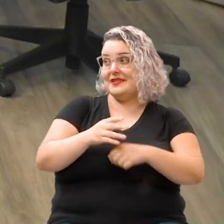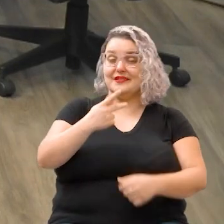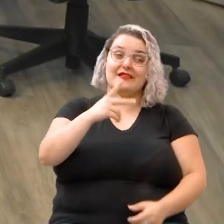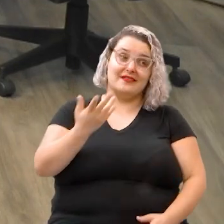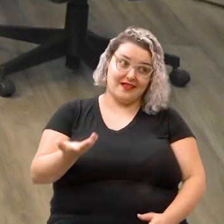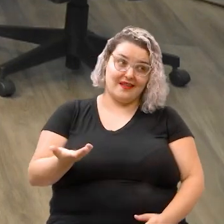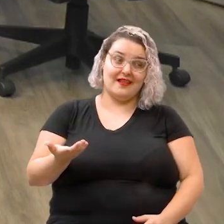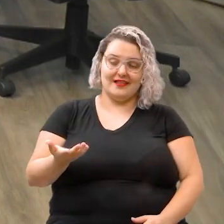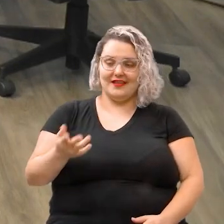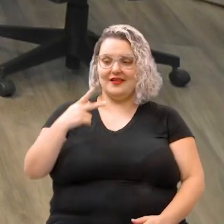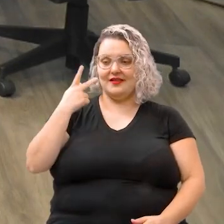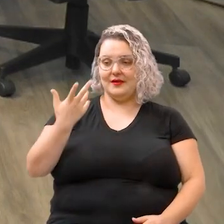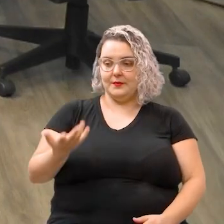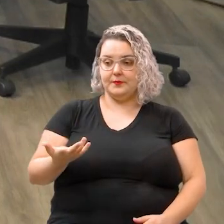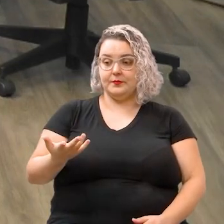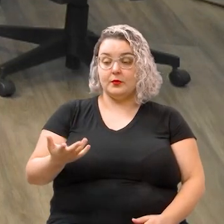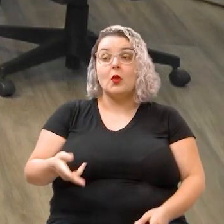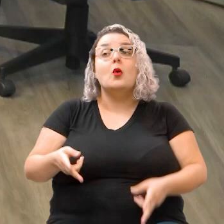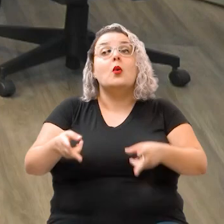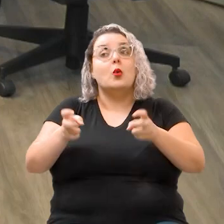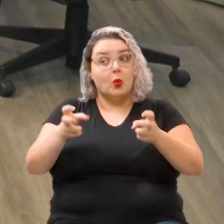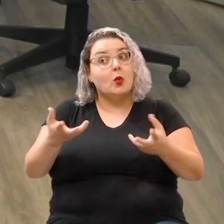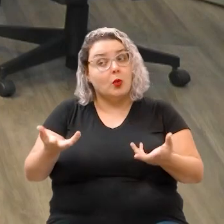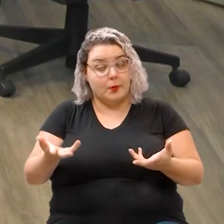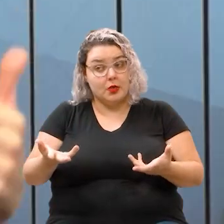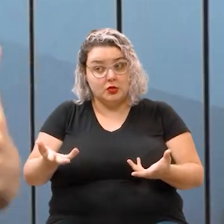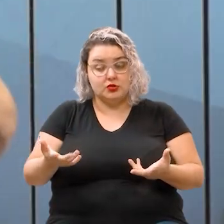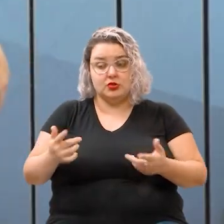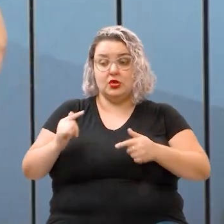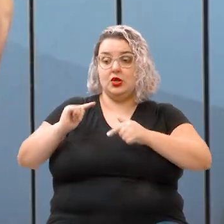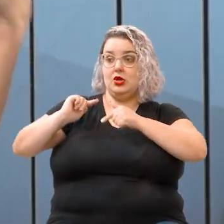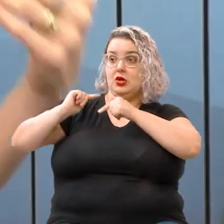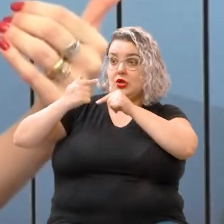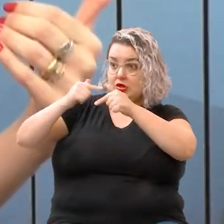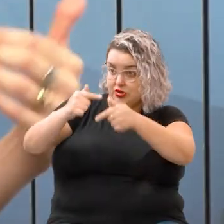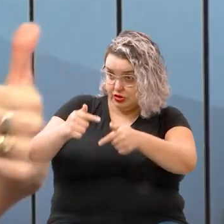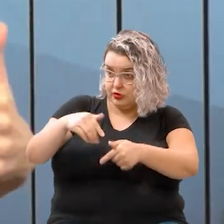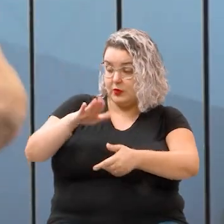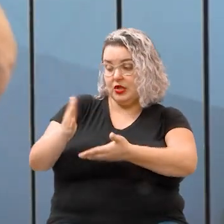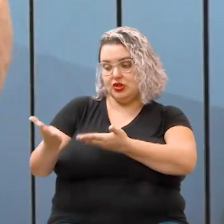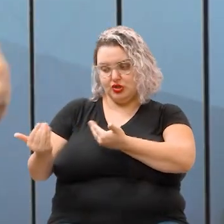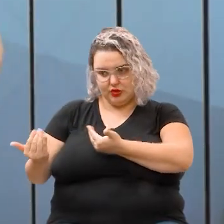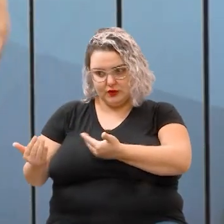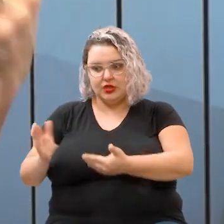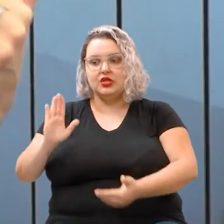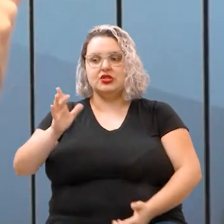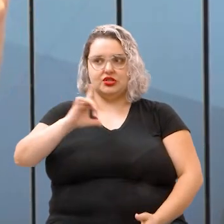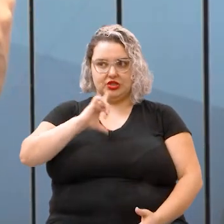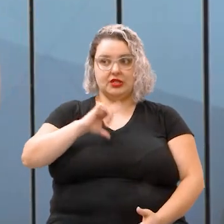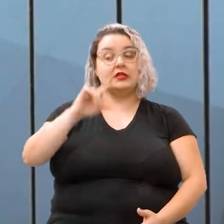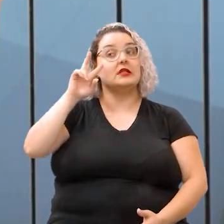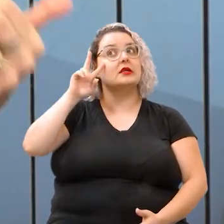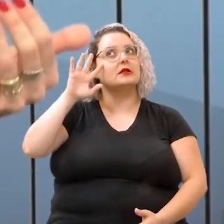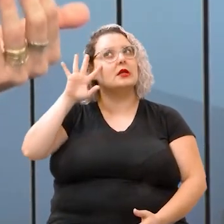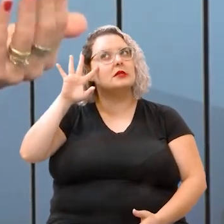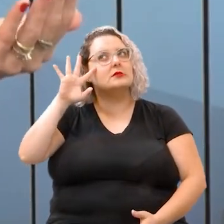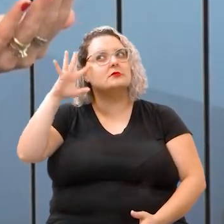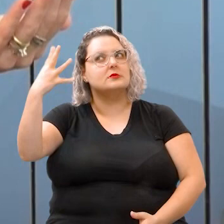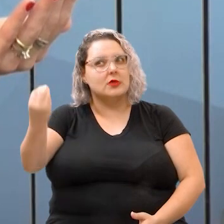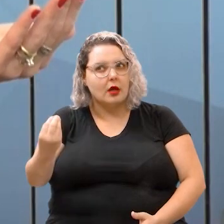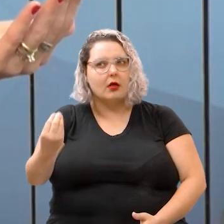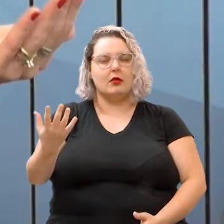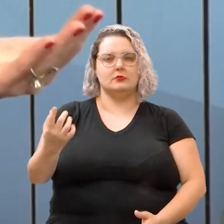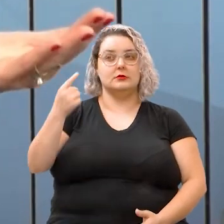também, o vereador, que eu percebo assim, que as gerações mais novas, elas já têm mais essa noção. Eu acredito também